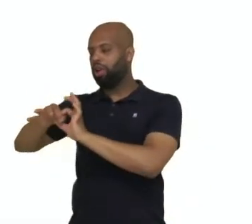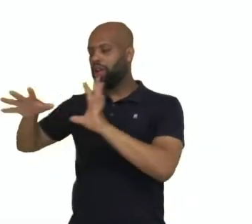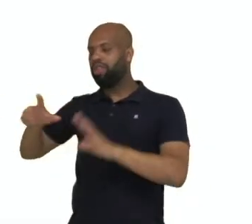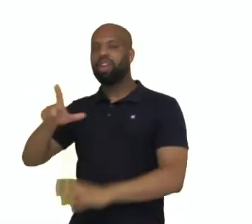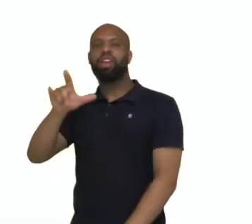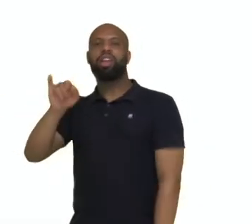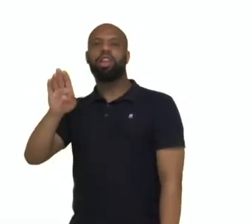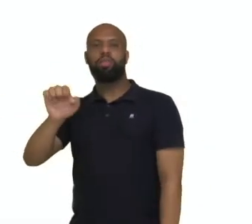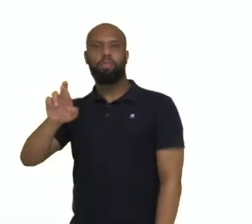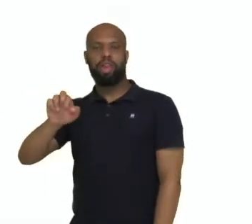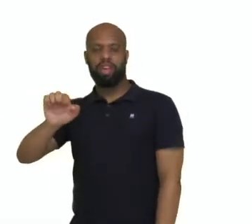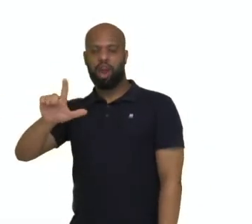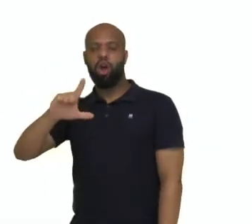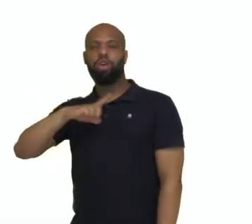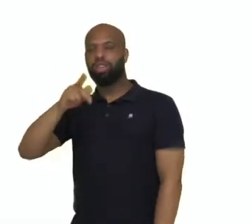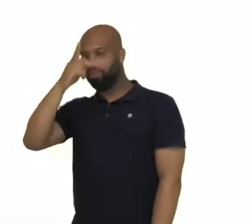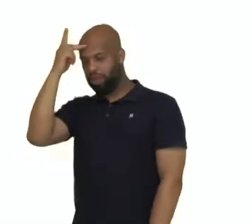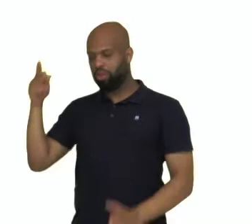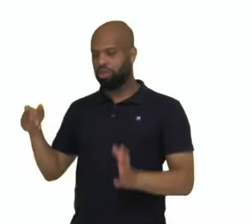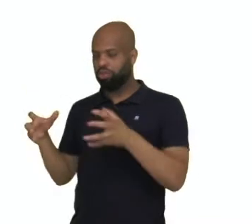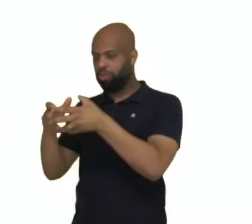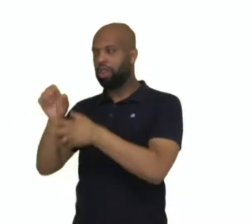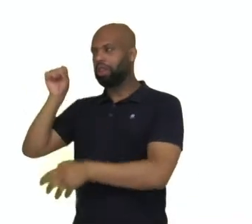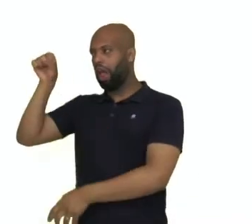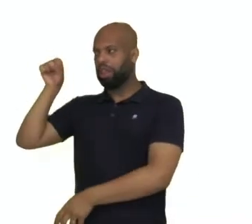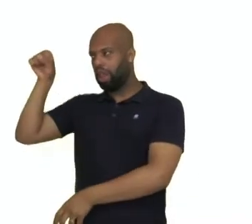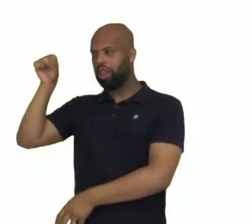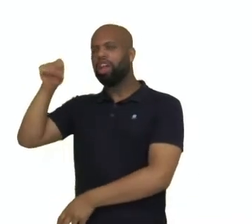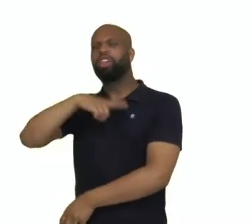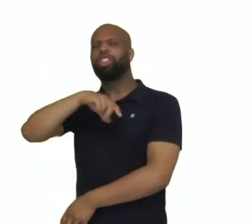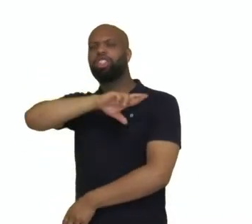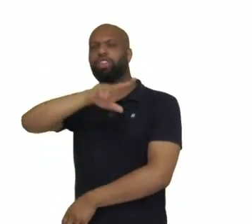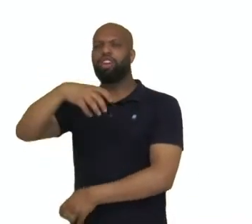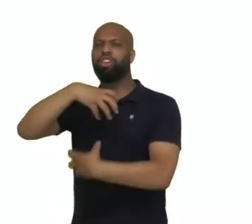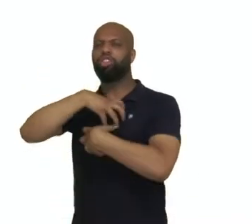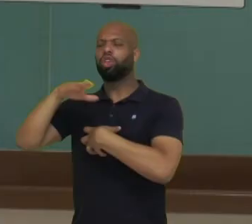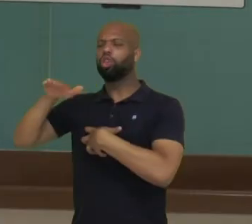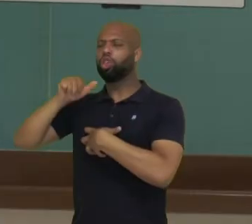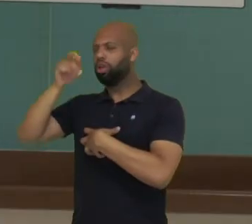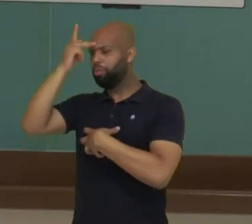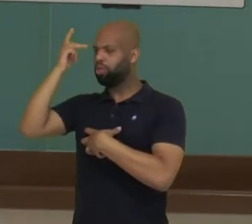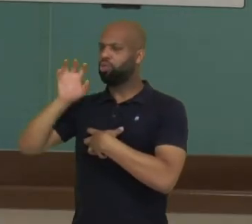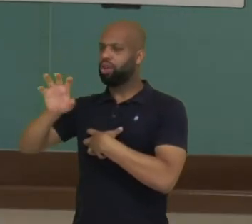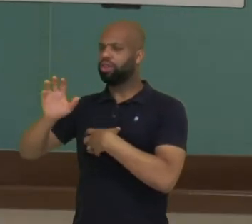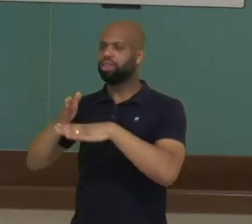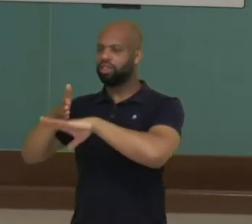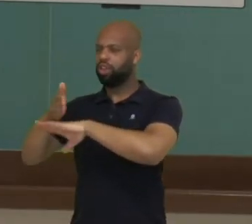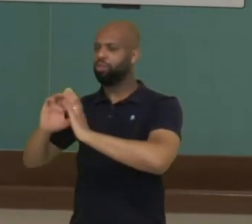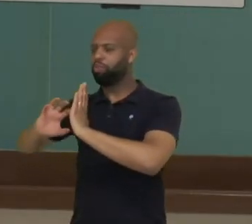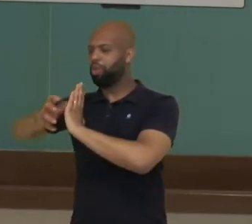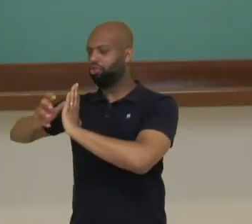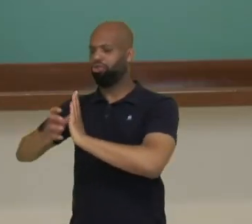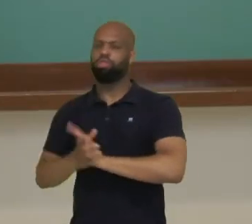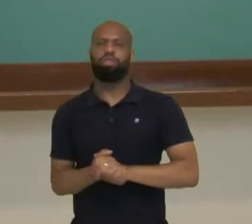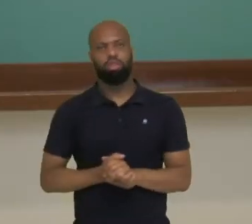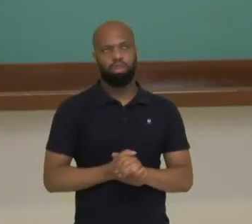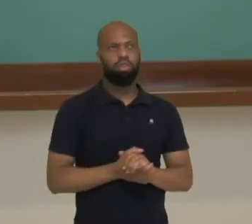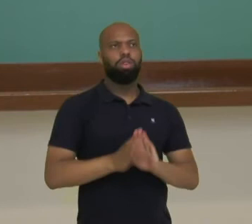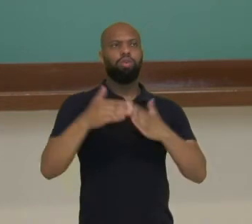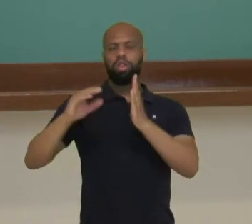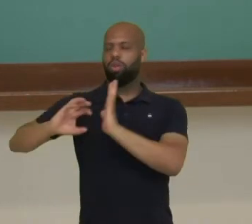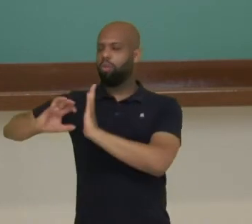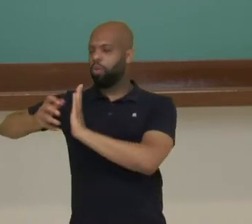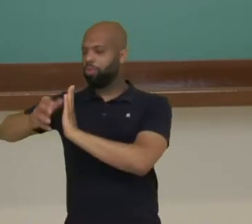ter os chamados progressistas, existiam vários apelidos para as pessoas que faziam parte desses partidos, E olha só, esse